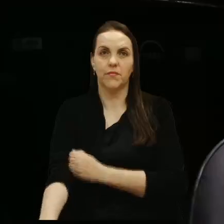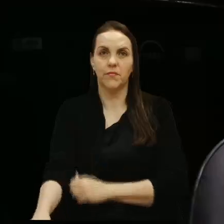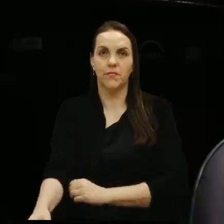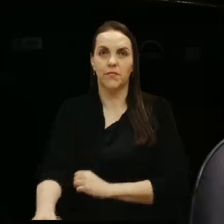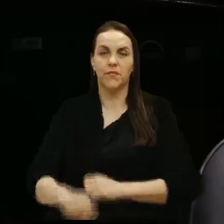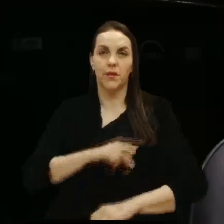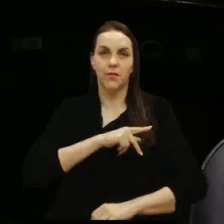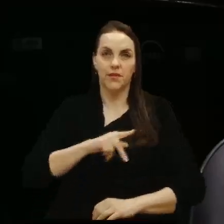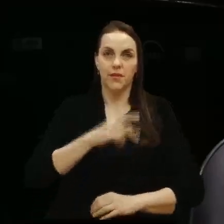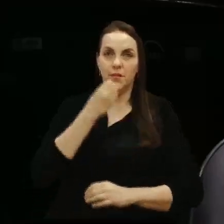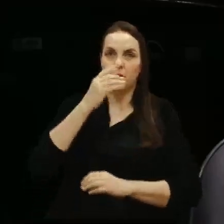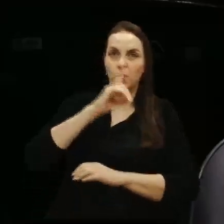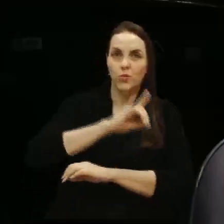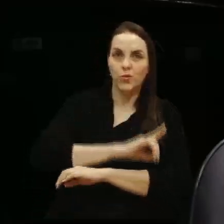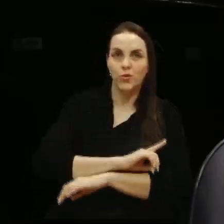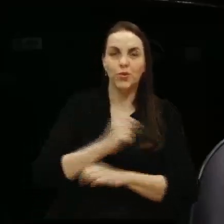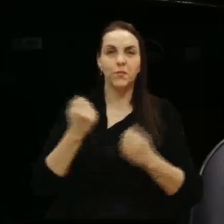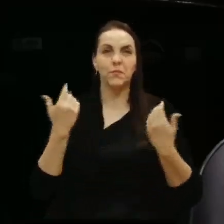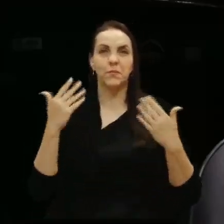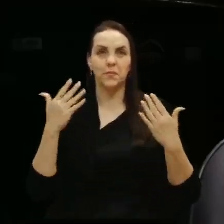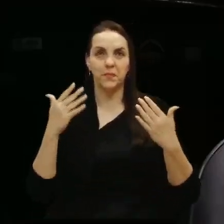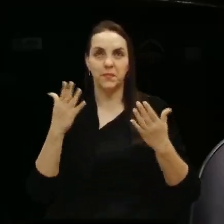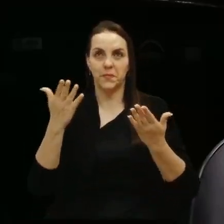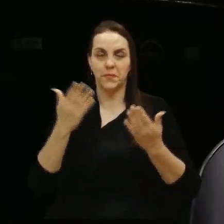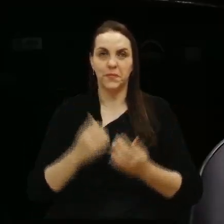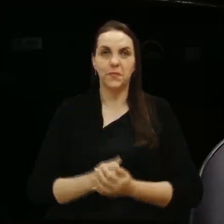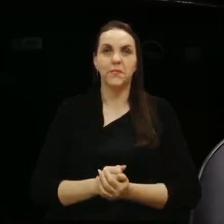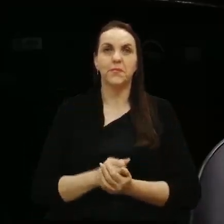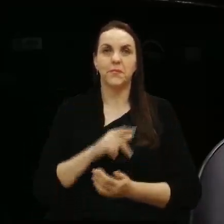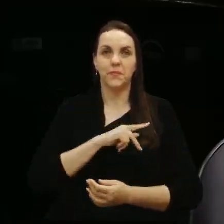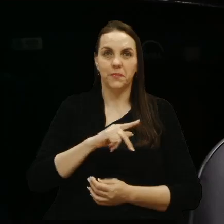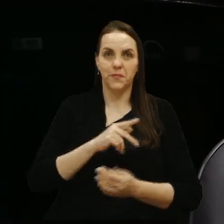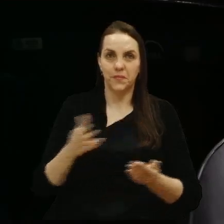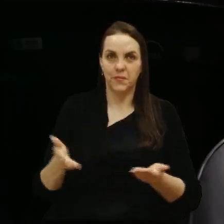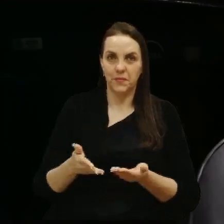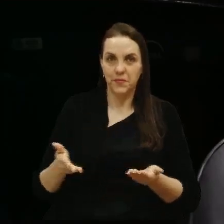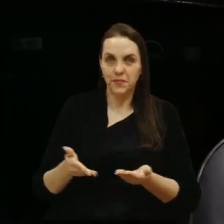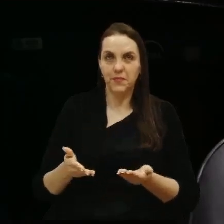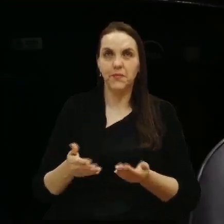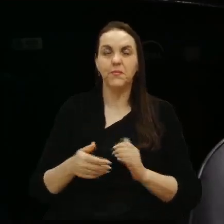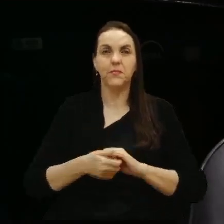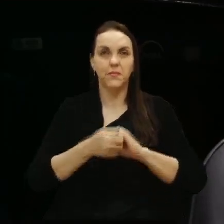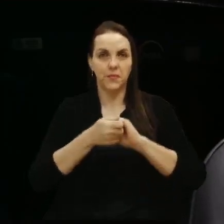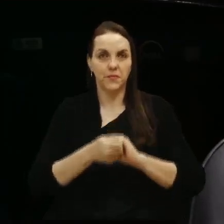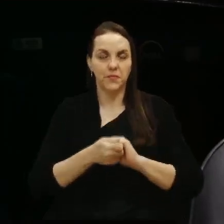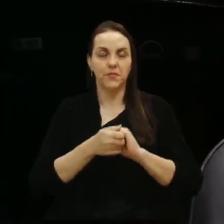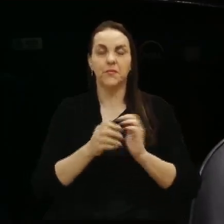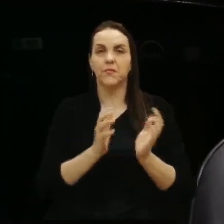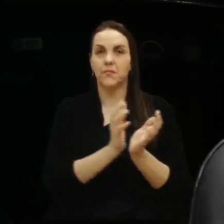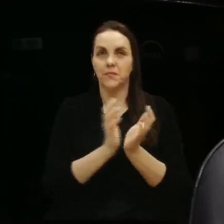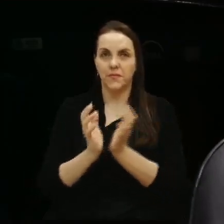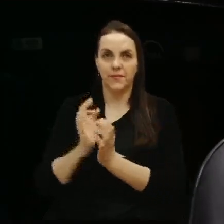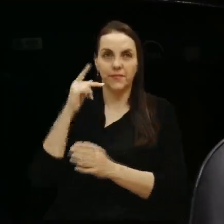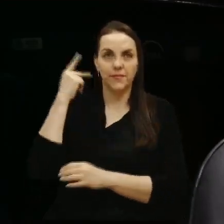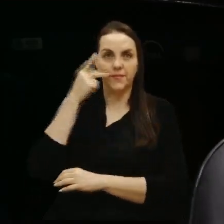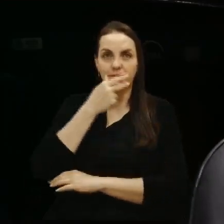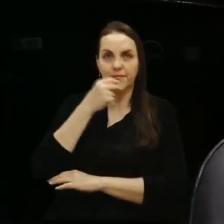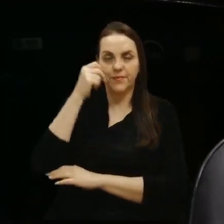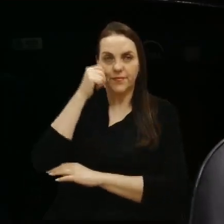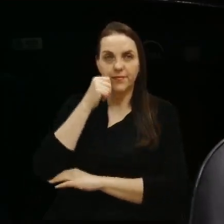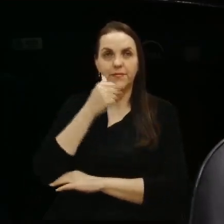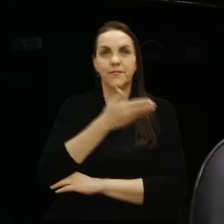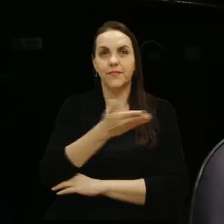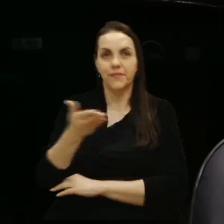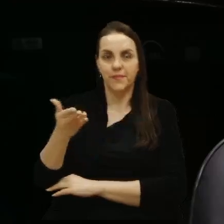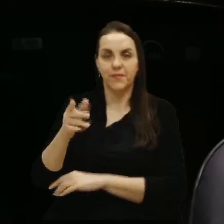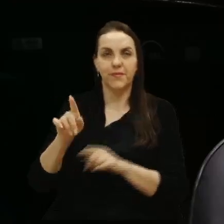Presidente, bom dia ao senhor, parabéns pela presidência dessa Casa Legislativa hoje, meus cumprimentos aos demais vereadores e também ao senhor e à senhora que nos acompanham de casa, pelas